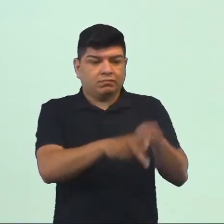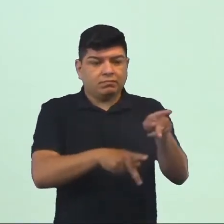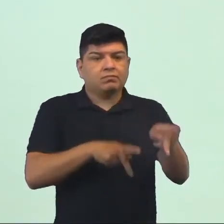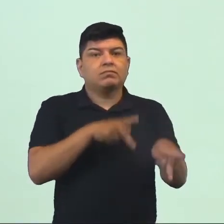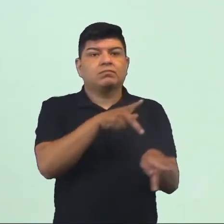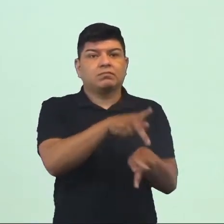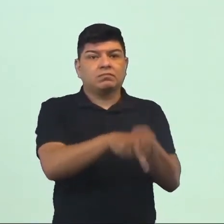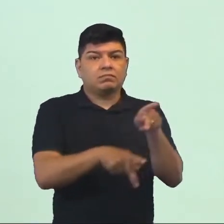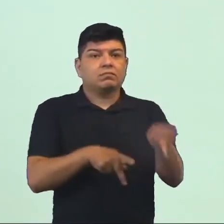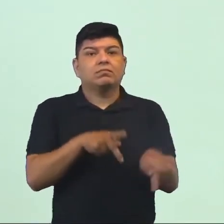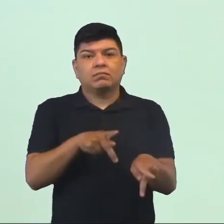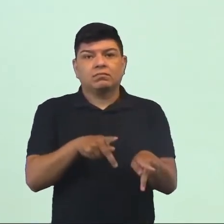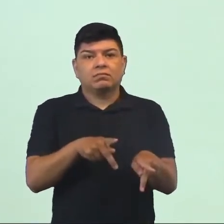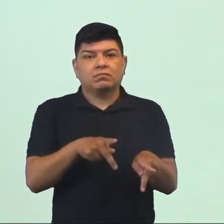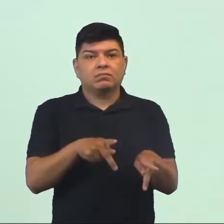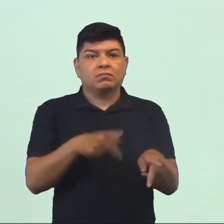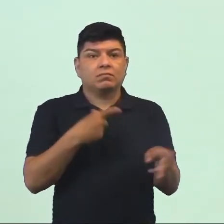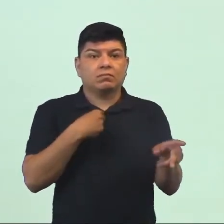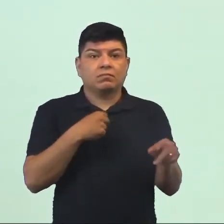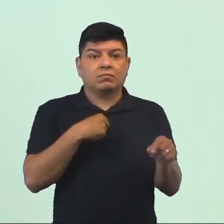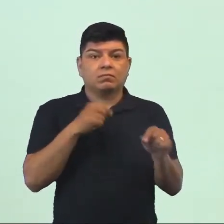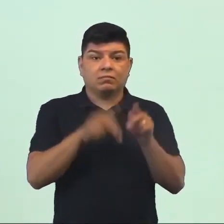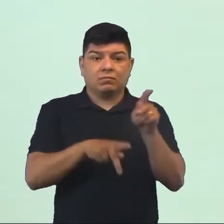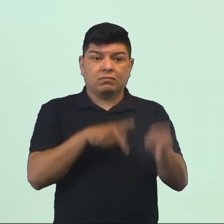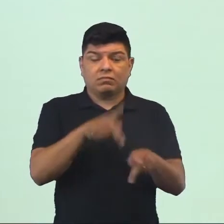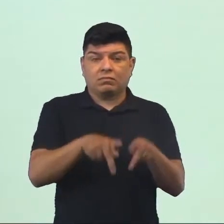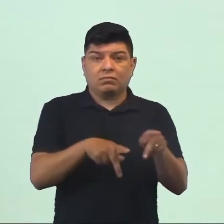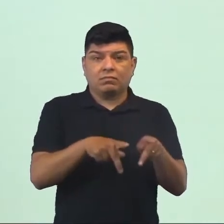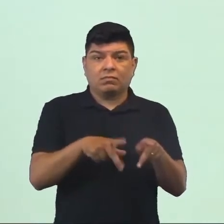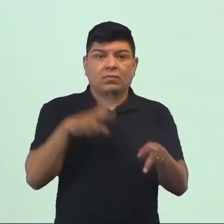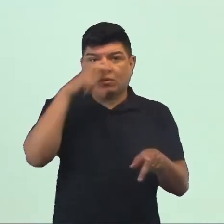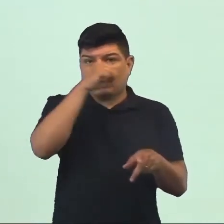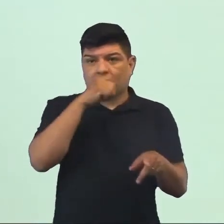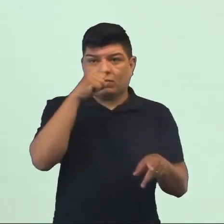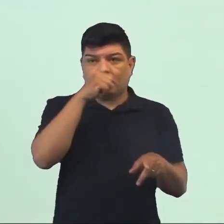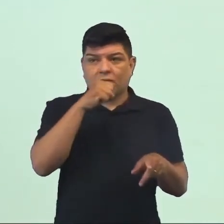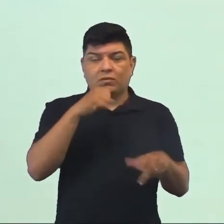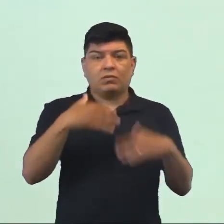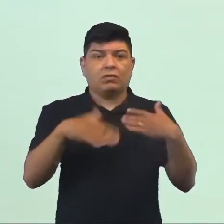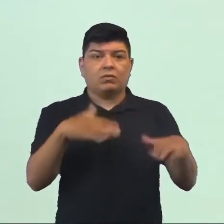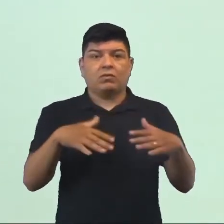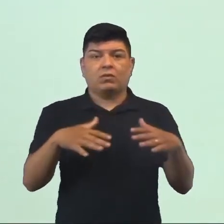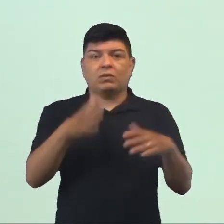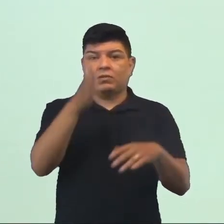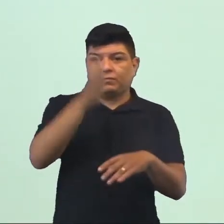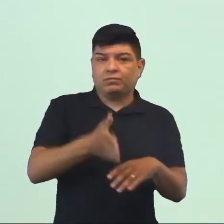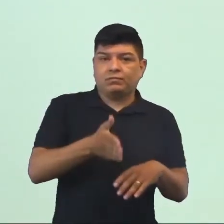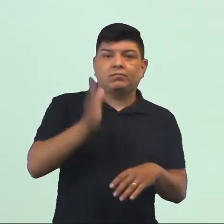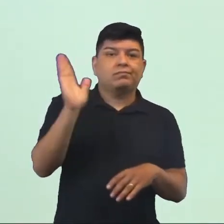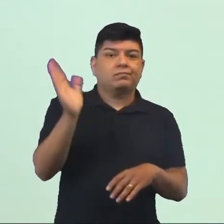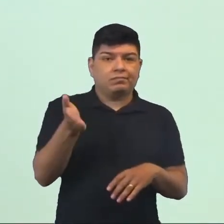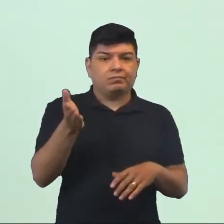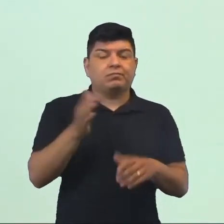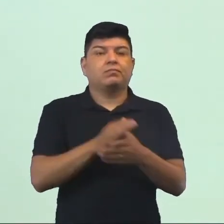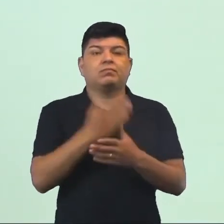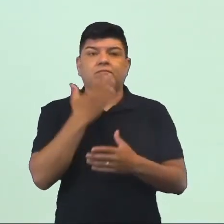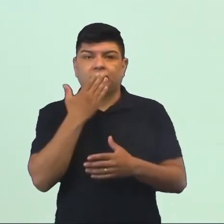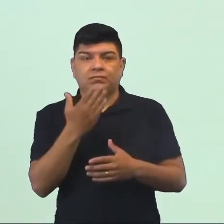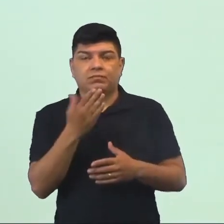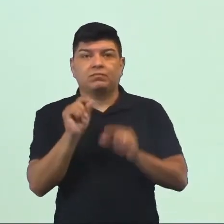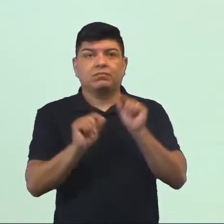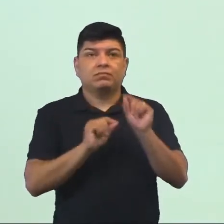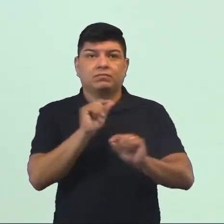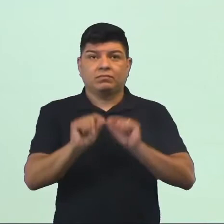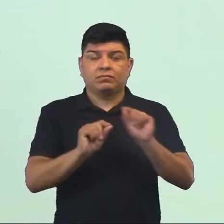popular, é uma pressão popular muito forte. O movimento Direta Já, ele pedia, né,